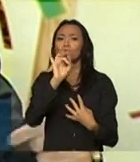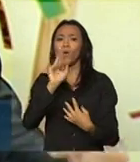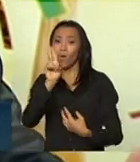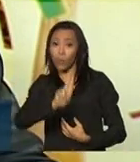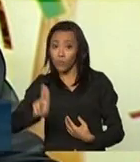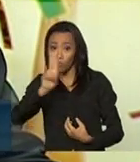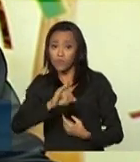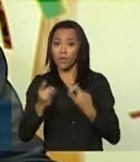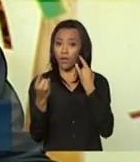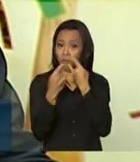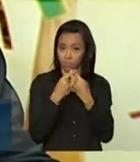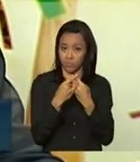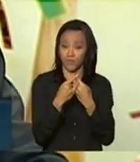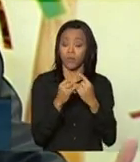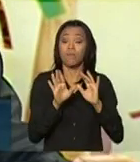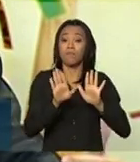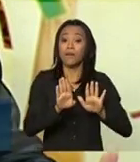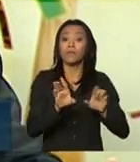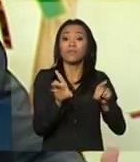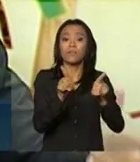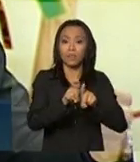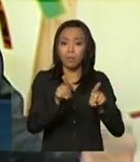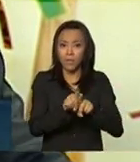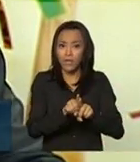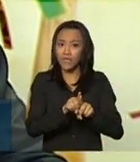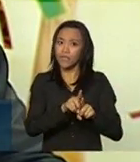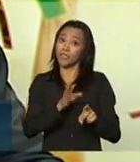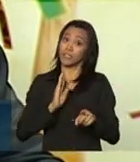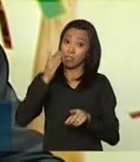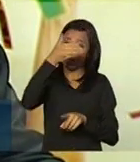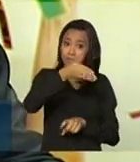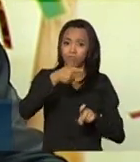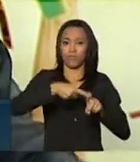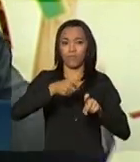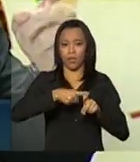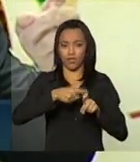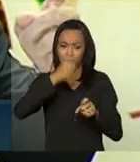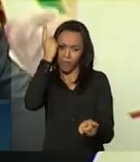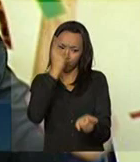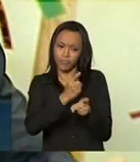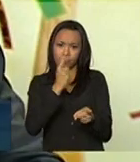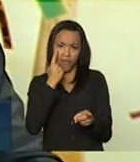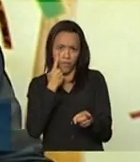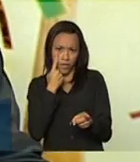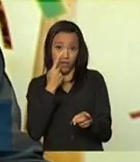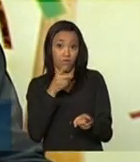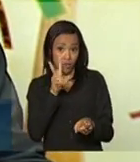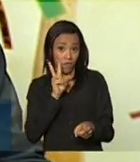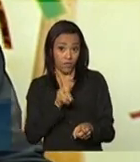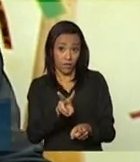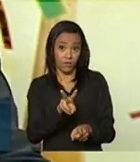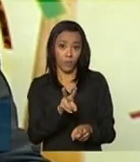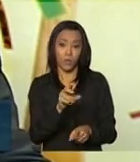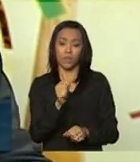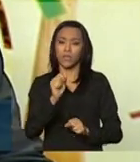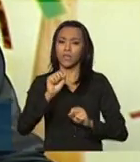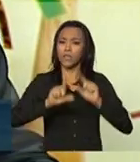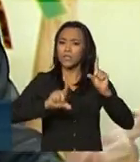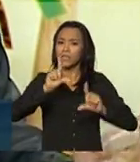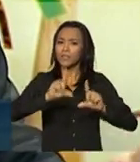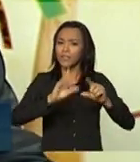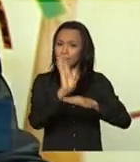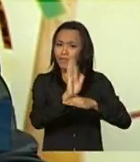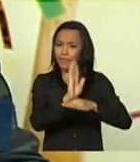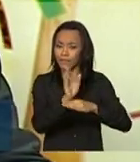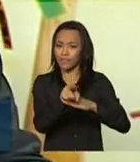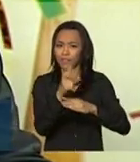do preservativo, da camisinha, mas também para o diagnóstico precoce. Né? Vocês veem que a imagem, uma das propagandas, uma